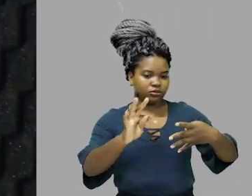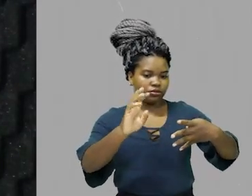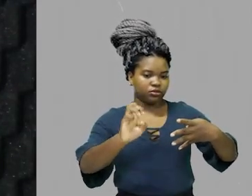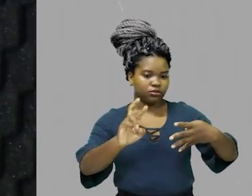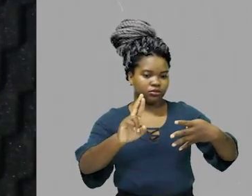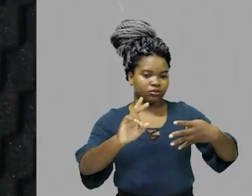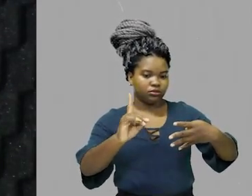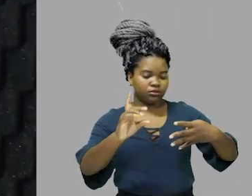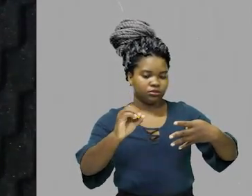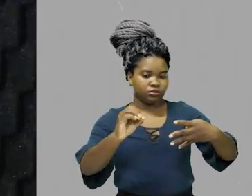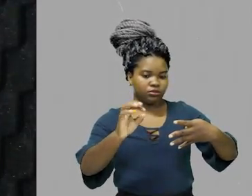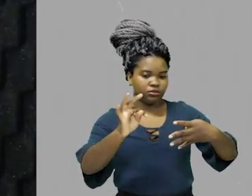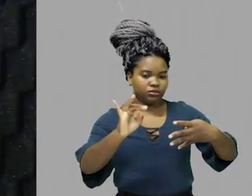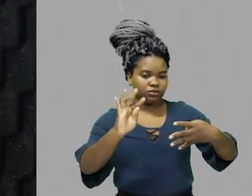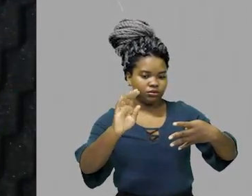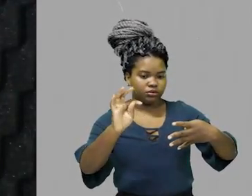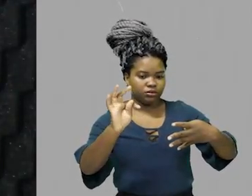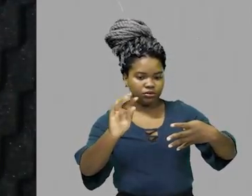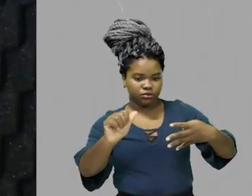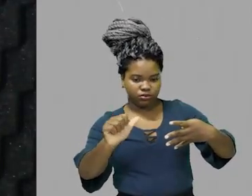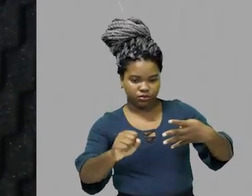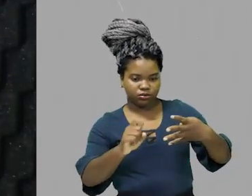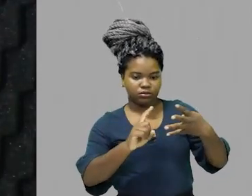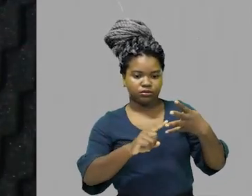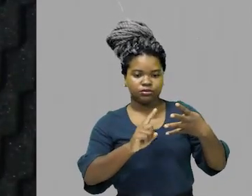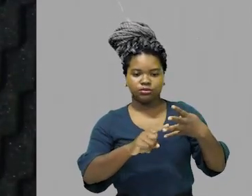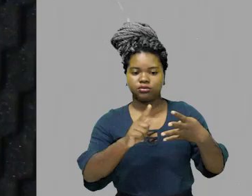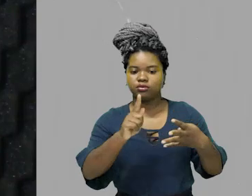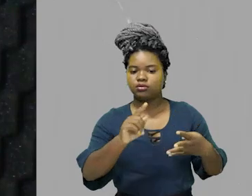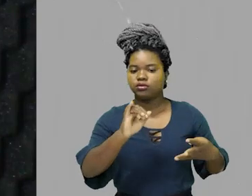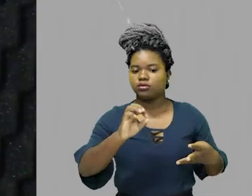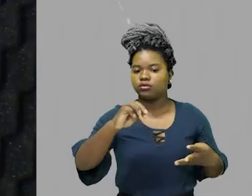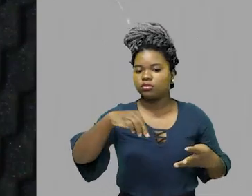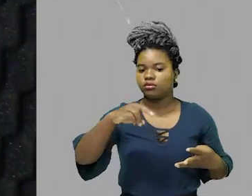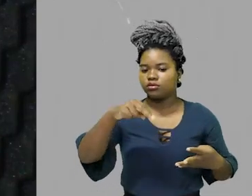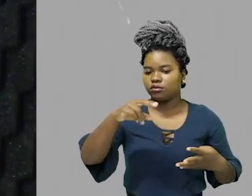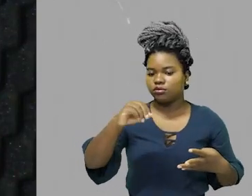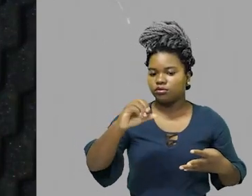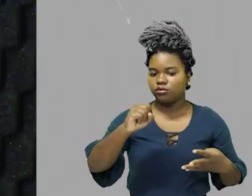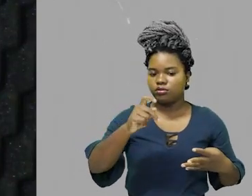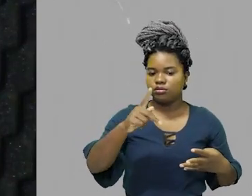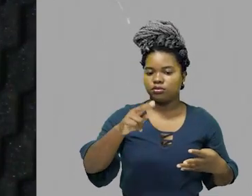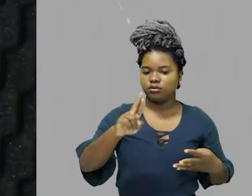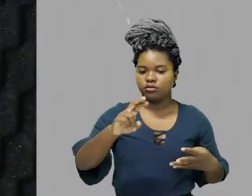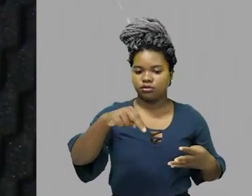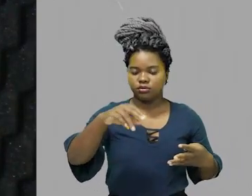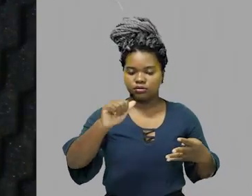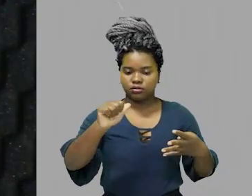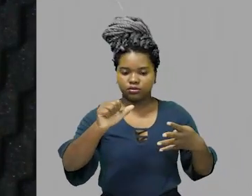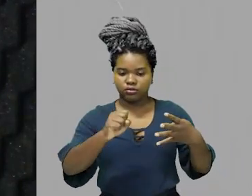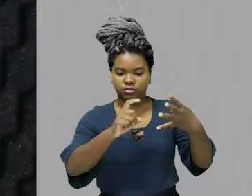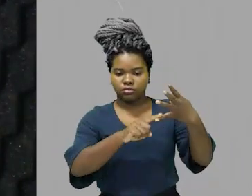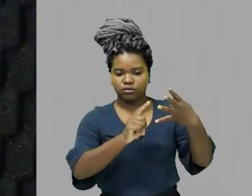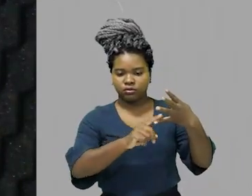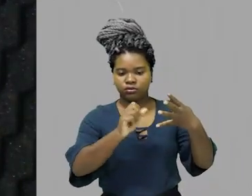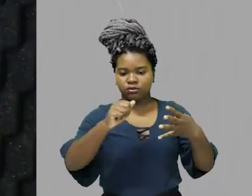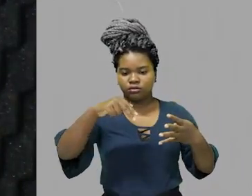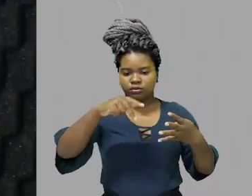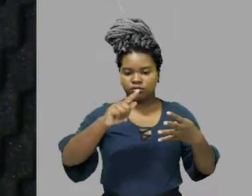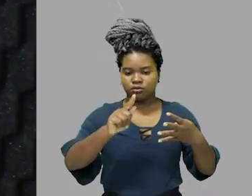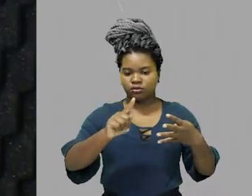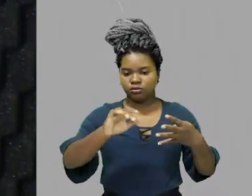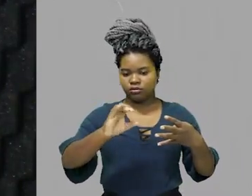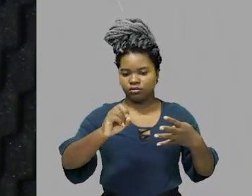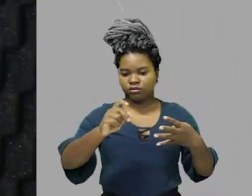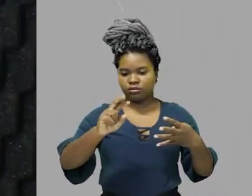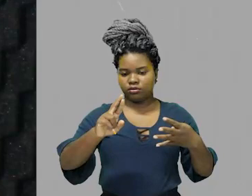plantas? Todas as características que estão presentes no ancestral comum de todas as plantas, elas vão estar presentes em